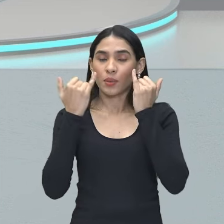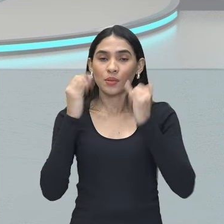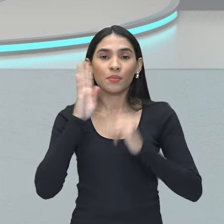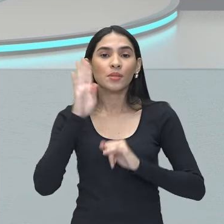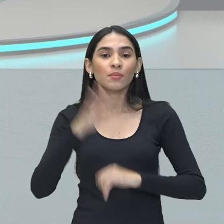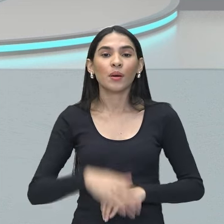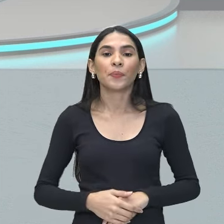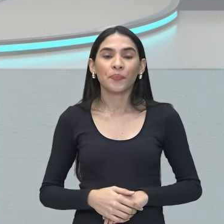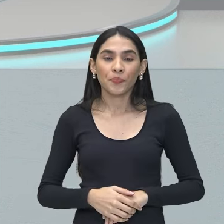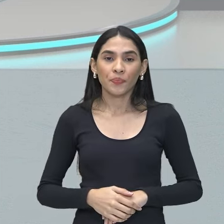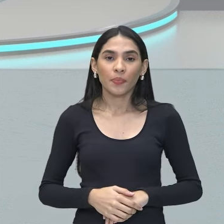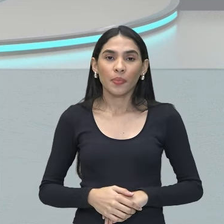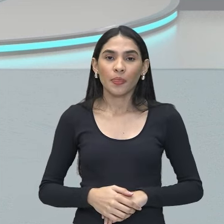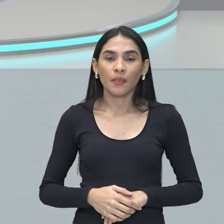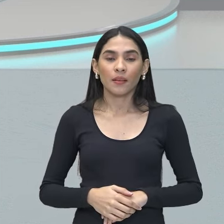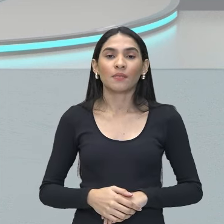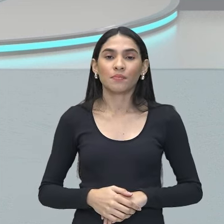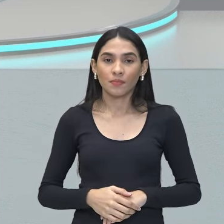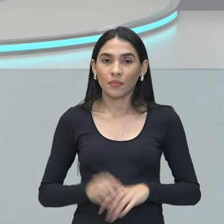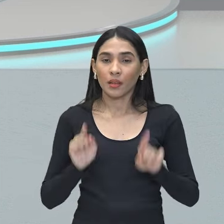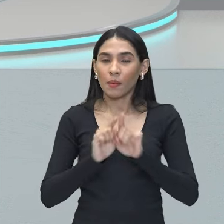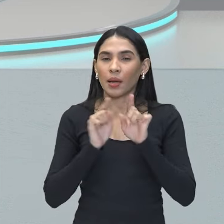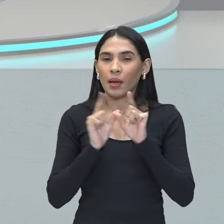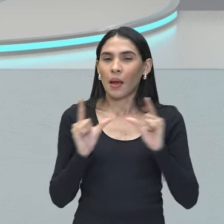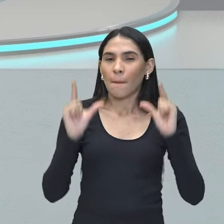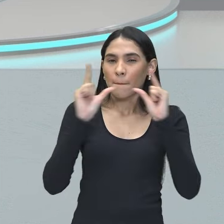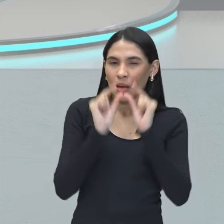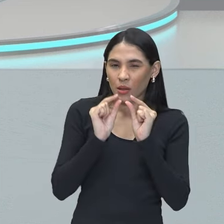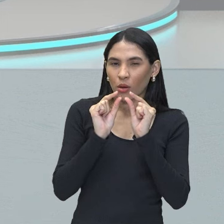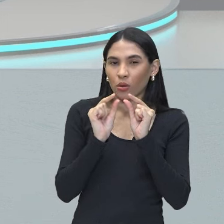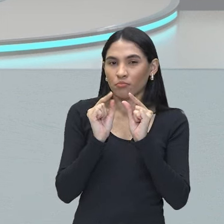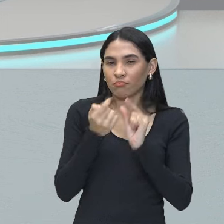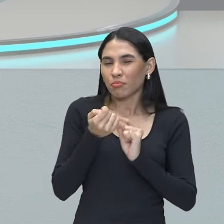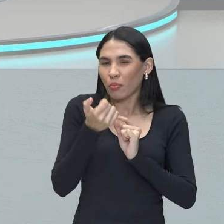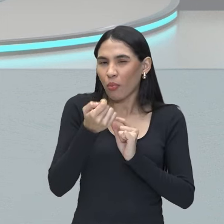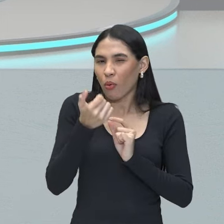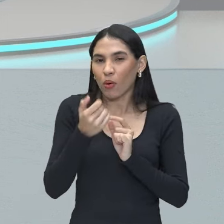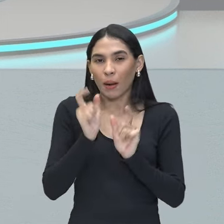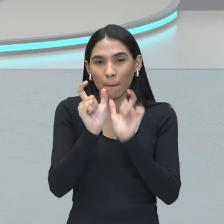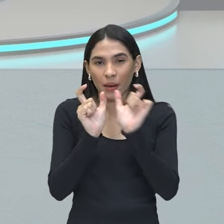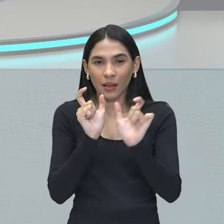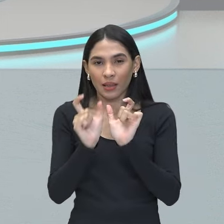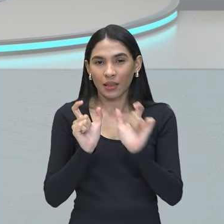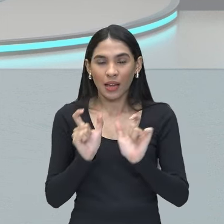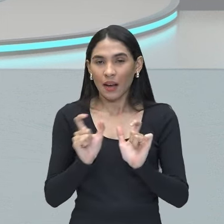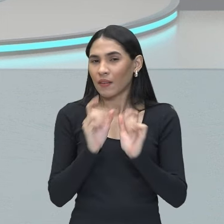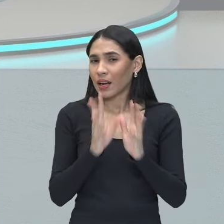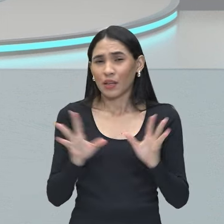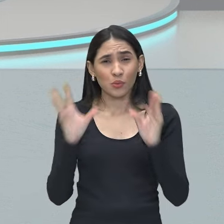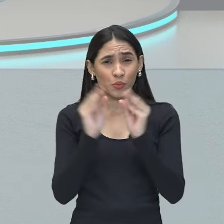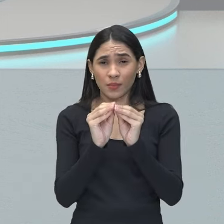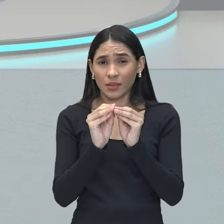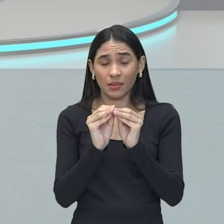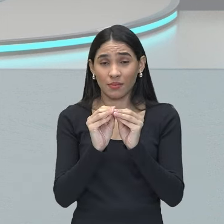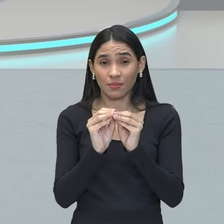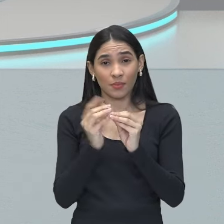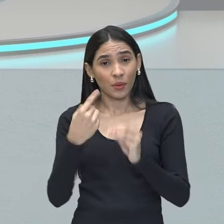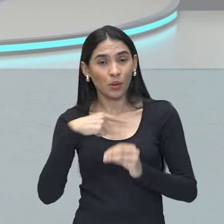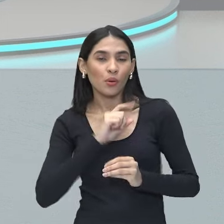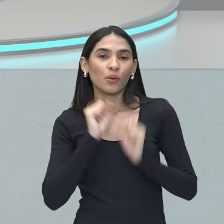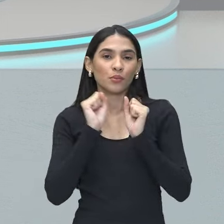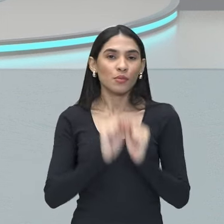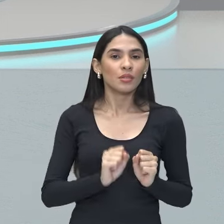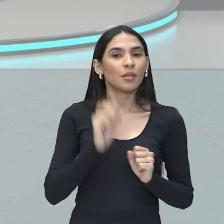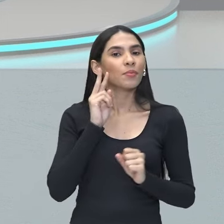em formato conciso, menor, com menos palavras, de uma forma que nós possamos